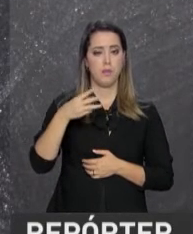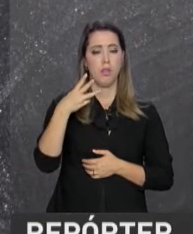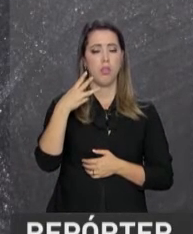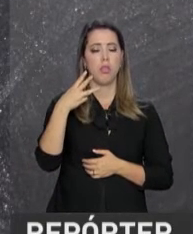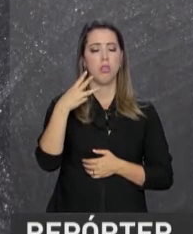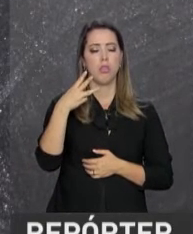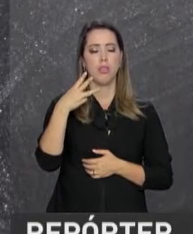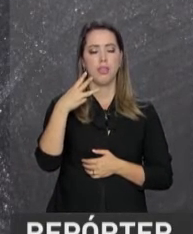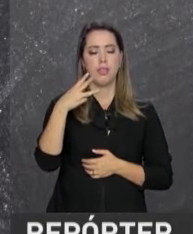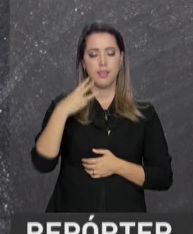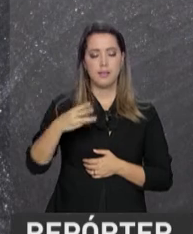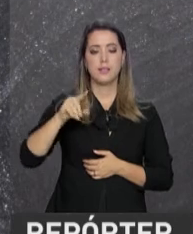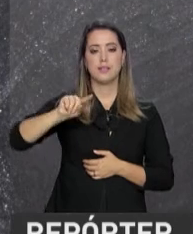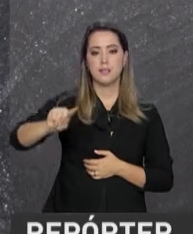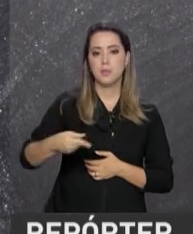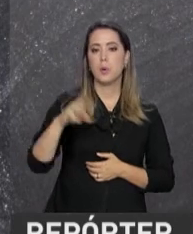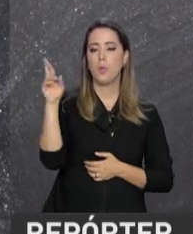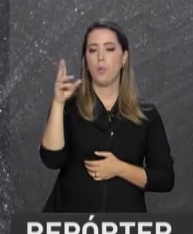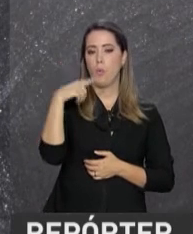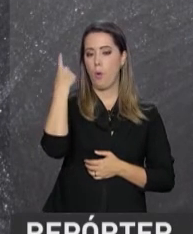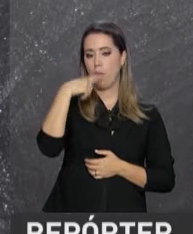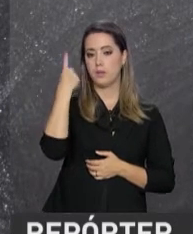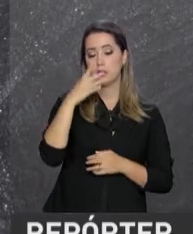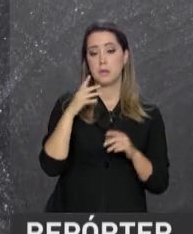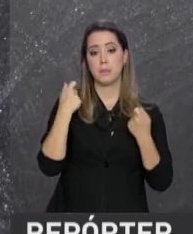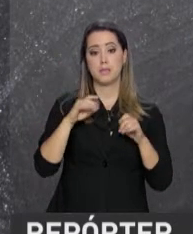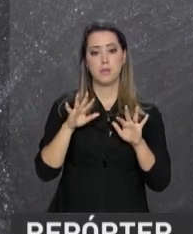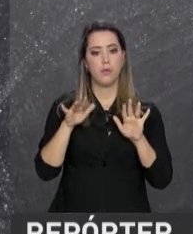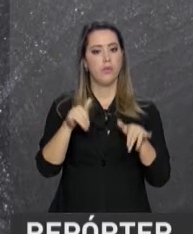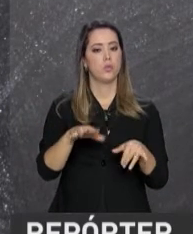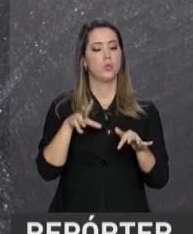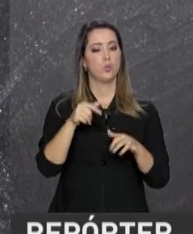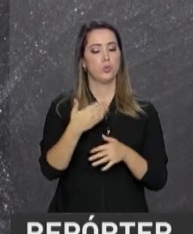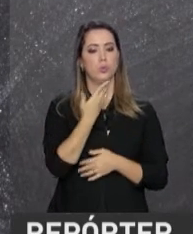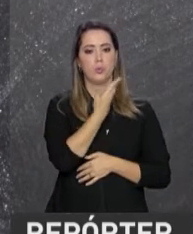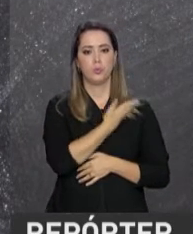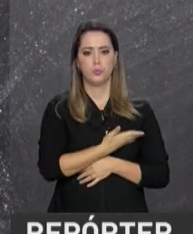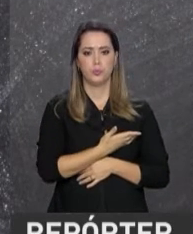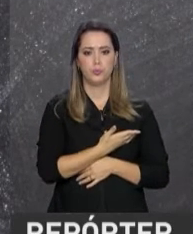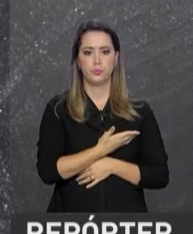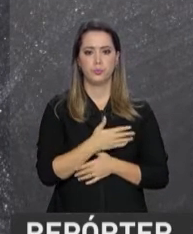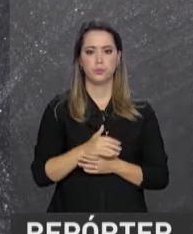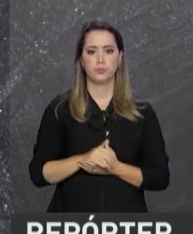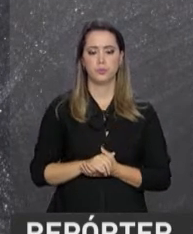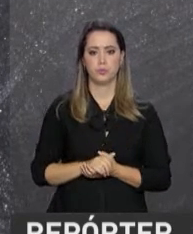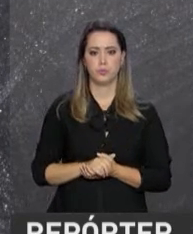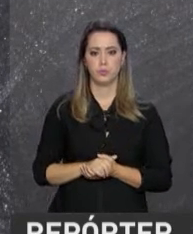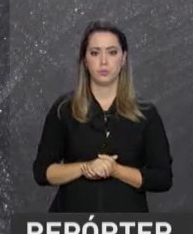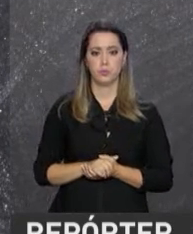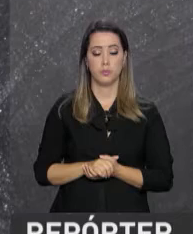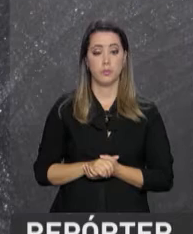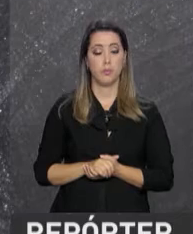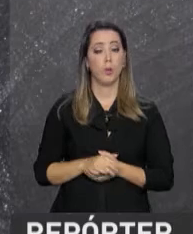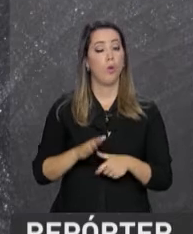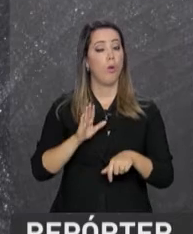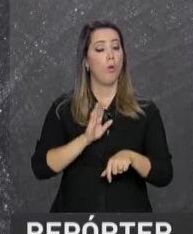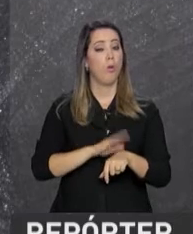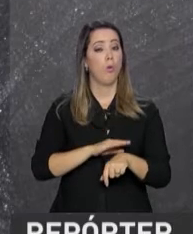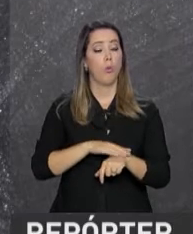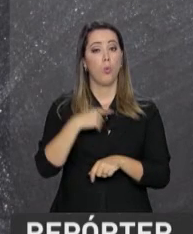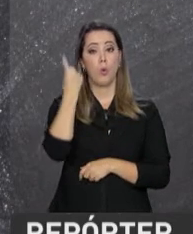os alunos devem concluir todo conta o uso da base que inclui linguagens matemática ciências da natureza e ciências